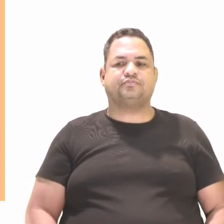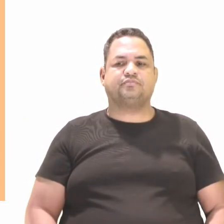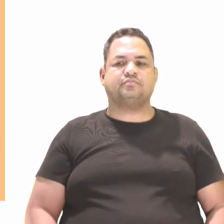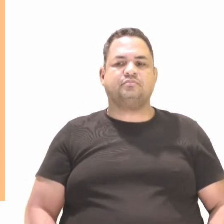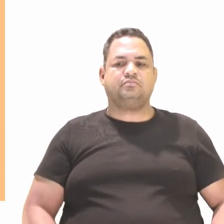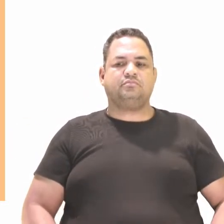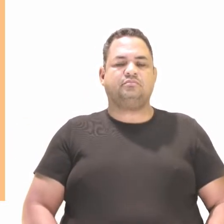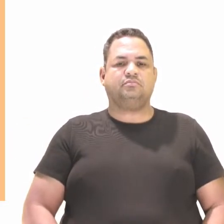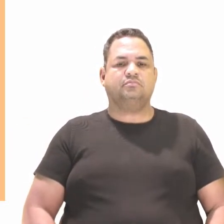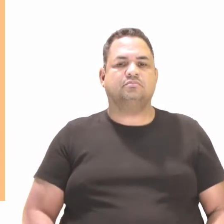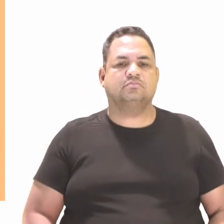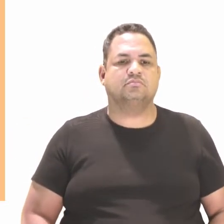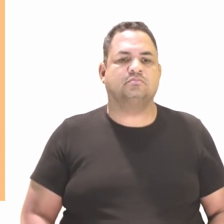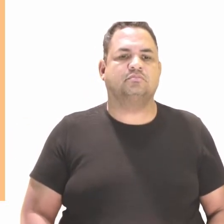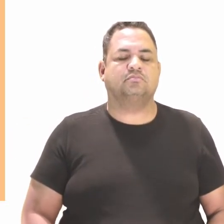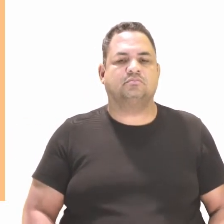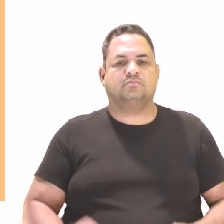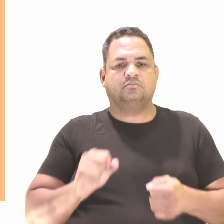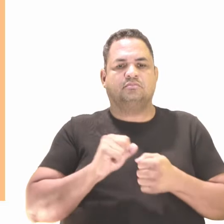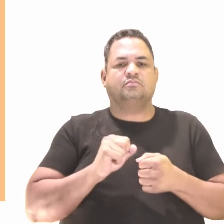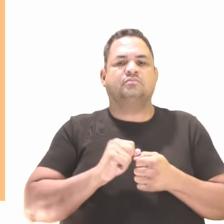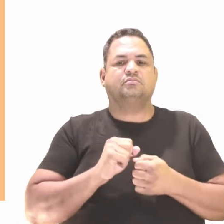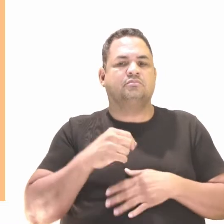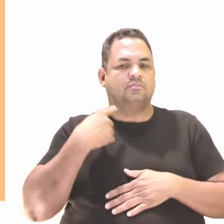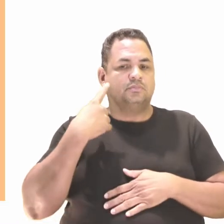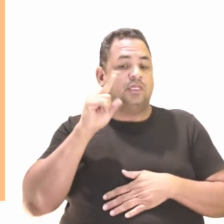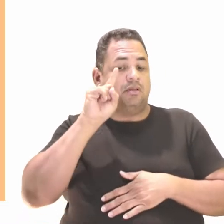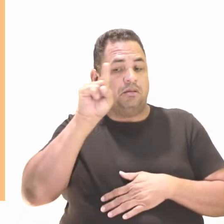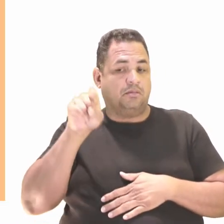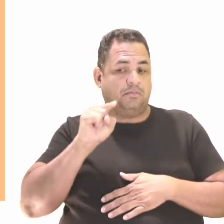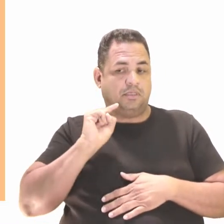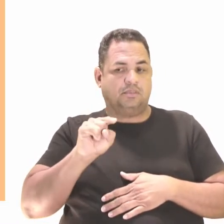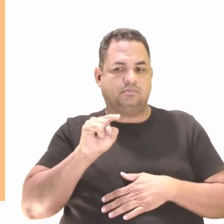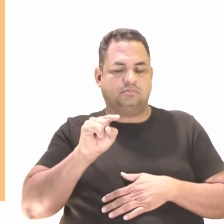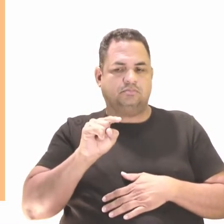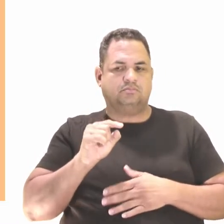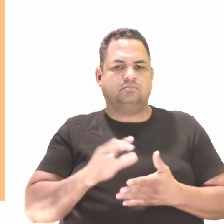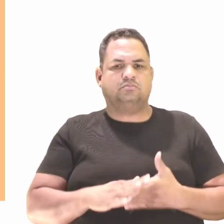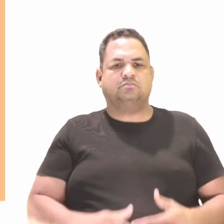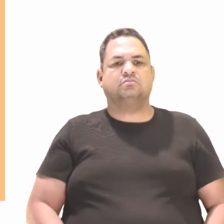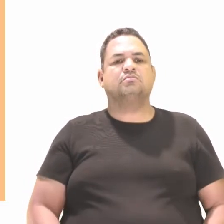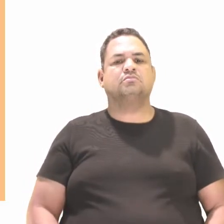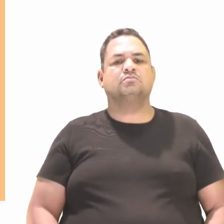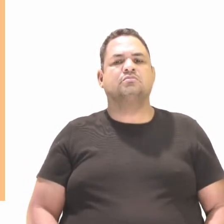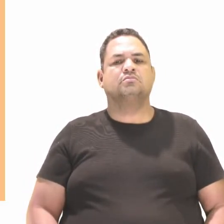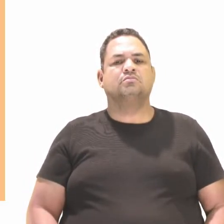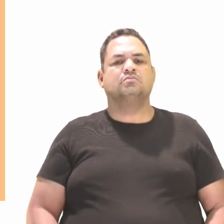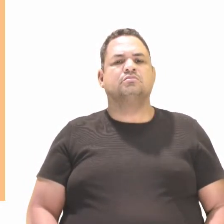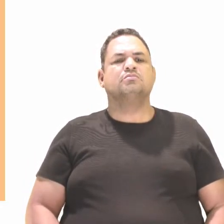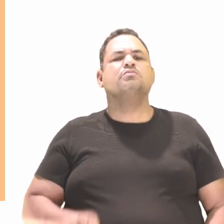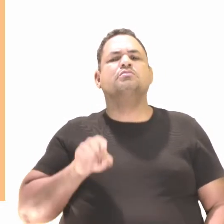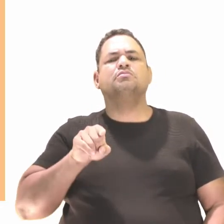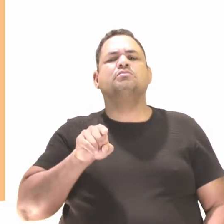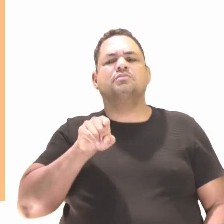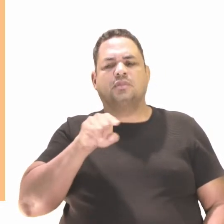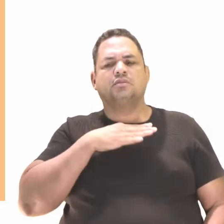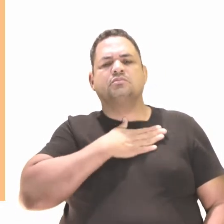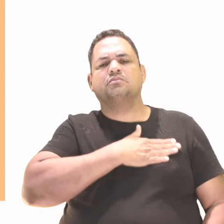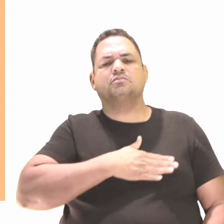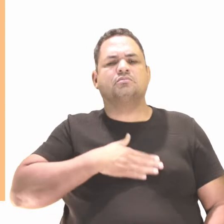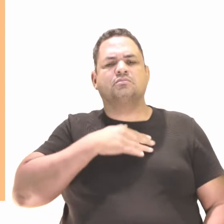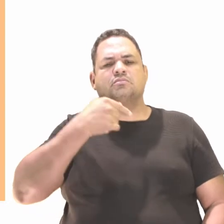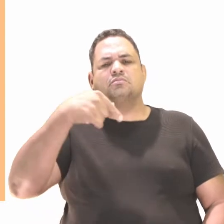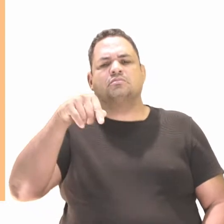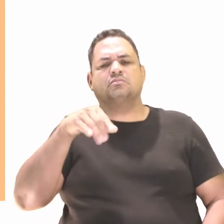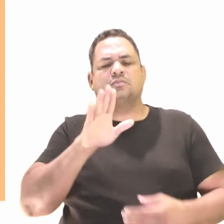tonight? Daí você faz a entonação, porque é uma pergunta. Would you like to go to the movies tonight? Né? Então, estou falando aqui de